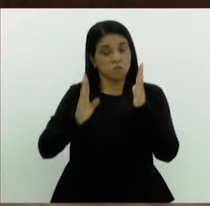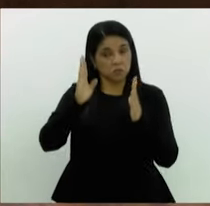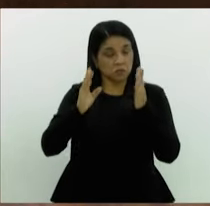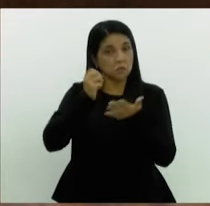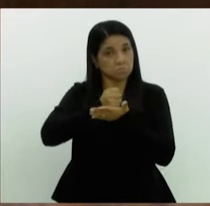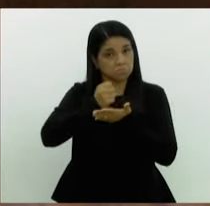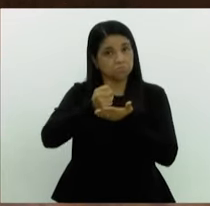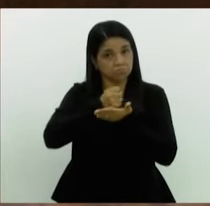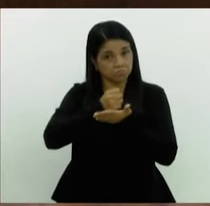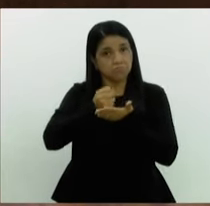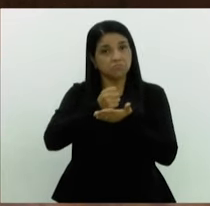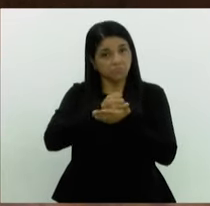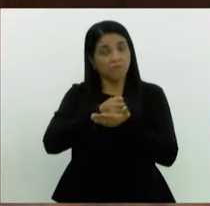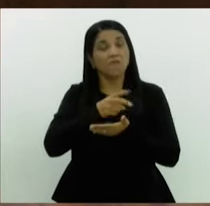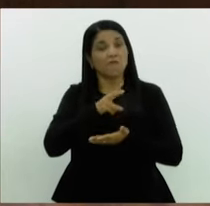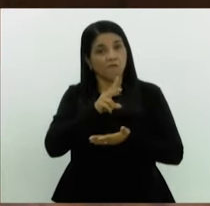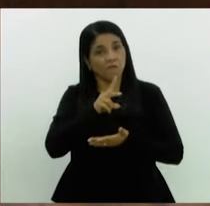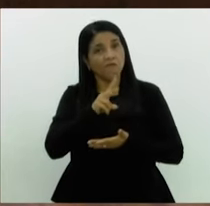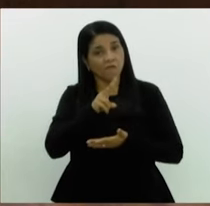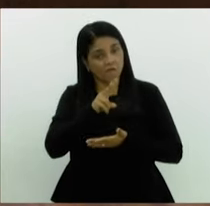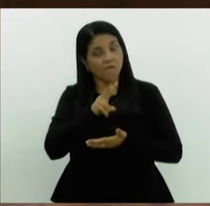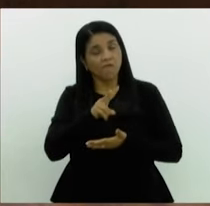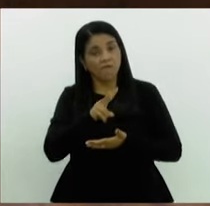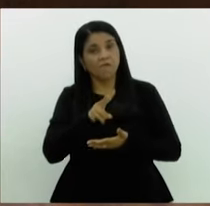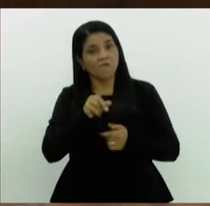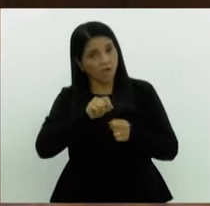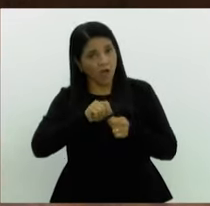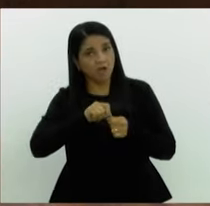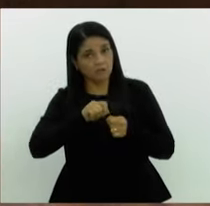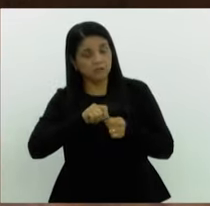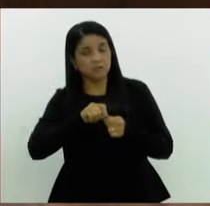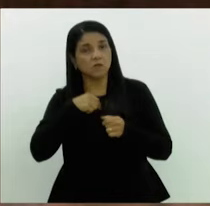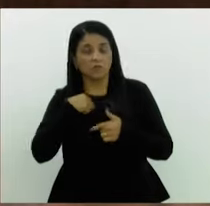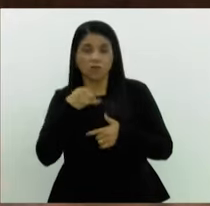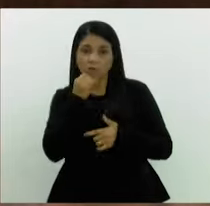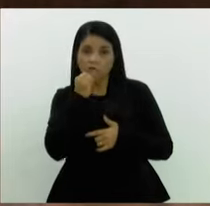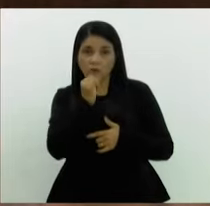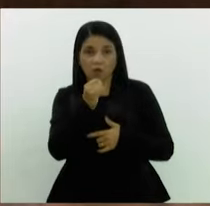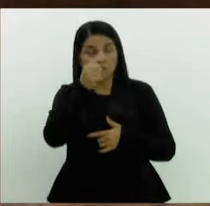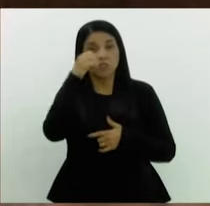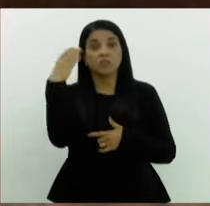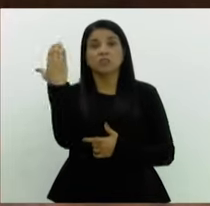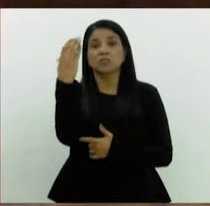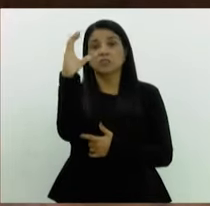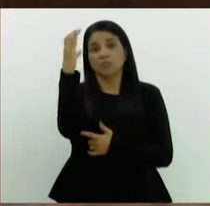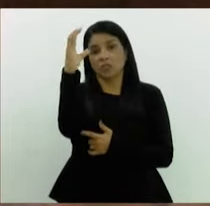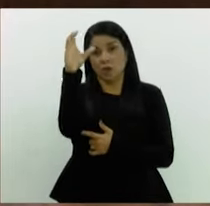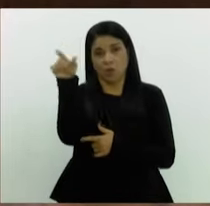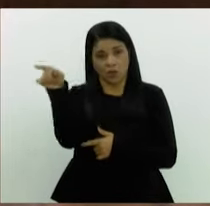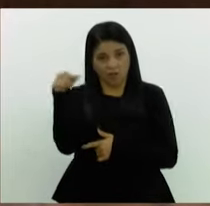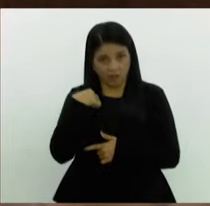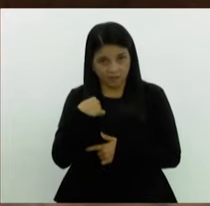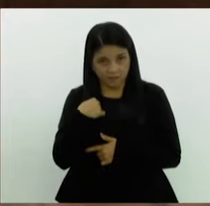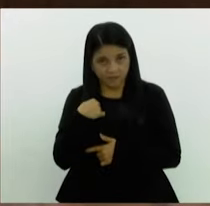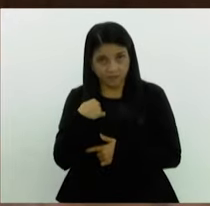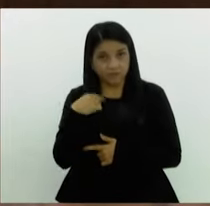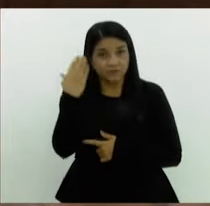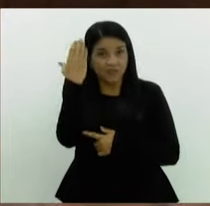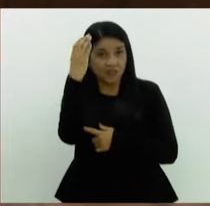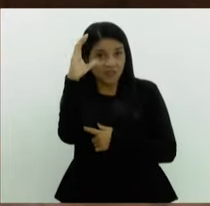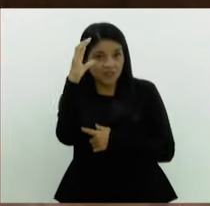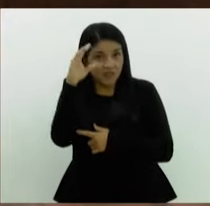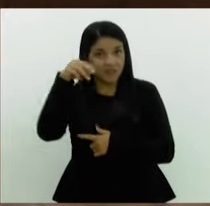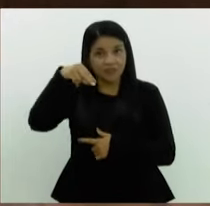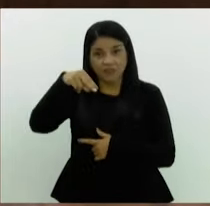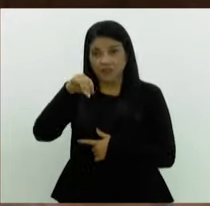verdade, fazem contratação temporária. Vou citar, inclusive, Niterói. Lá em Niterói, a gente